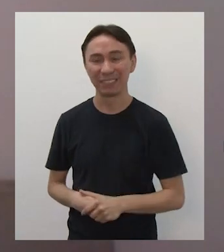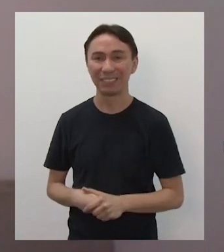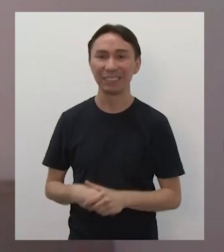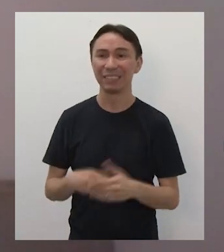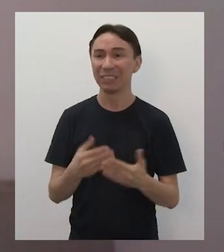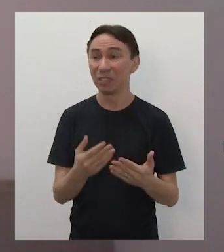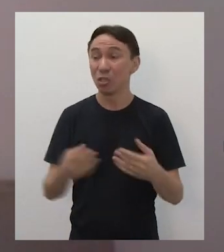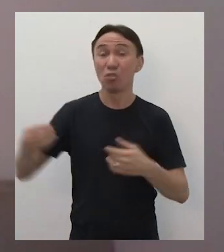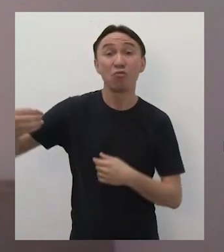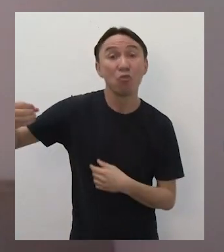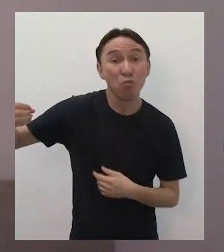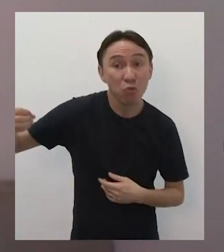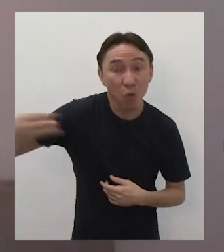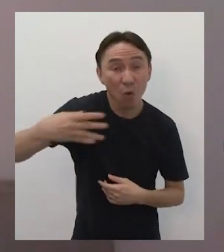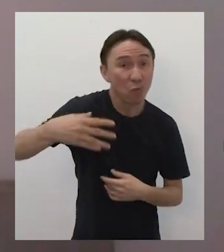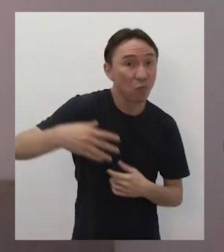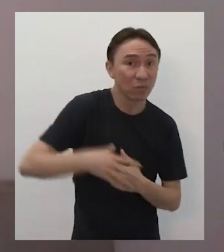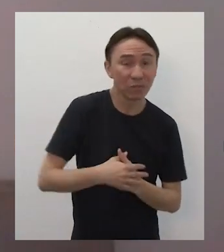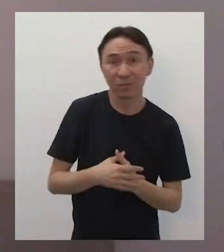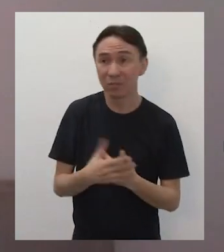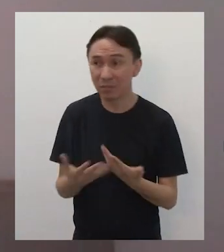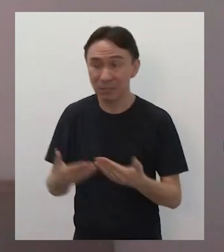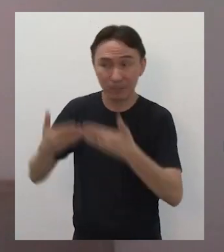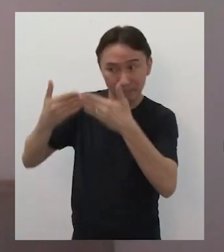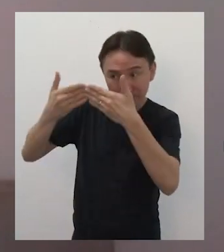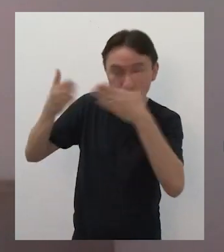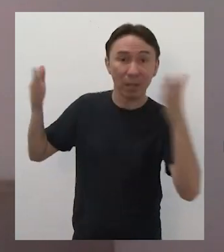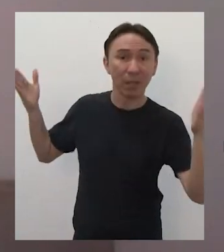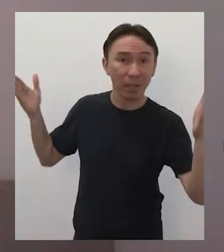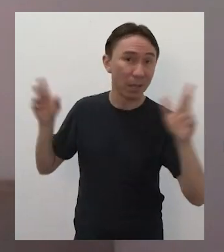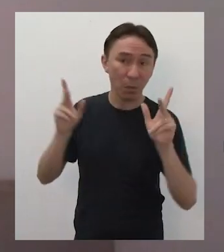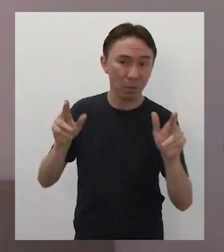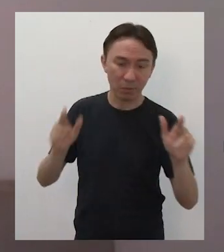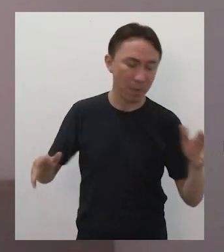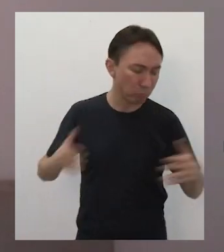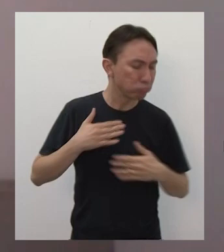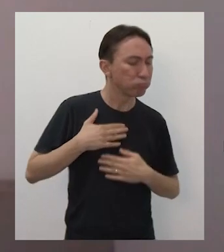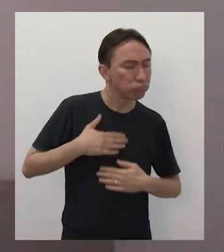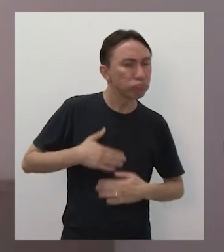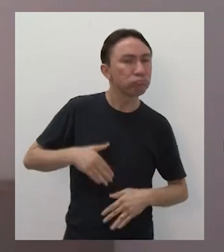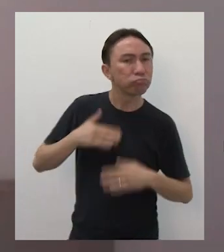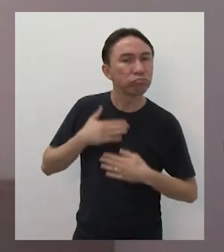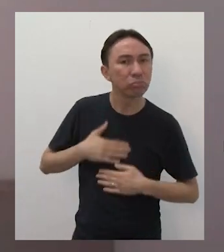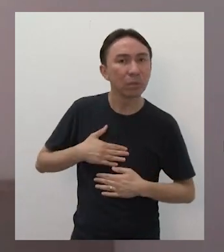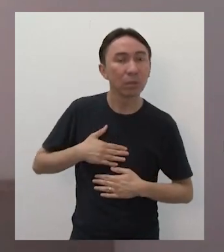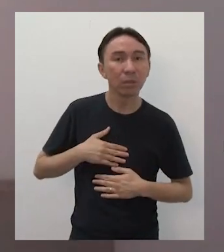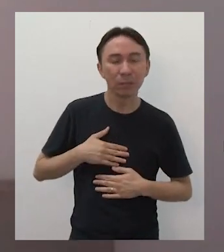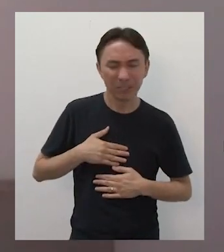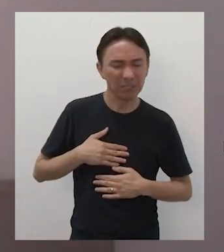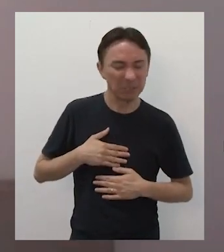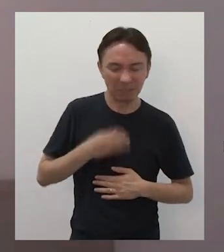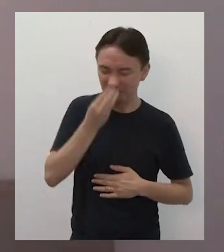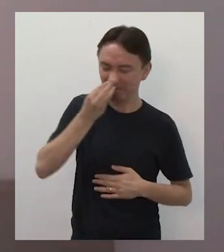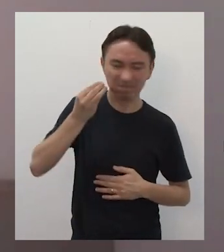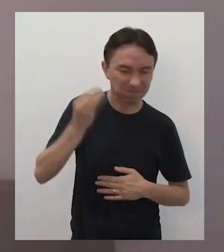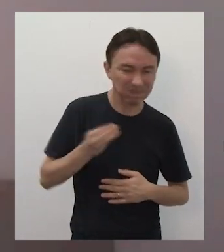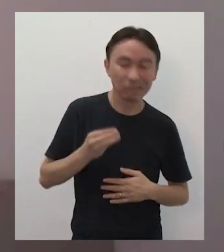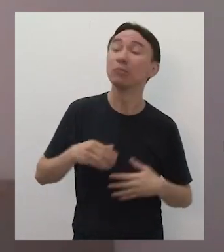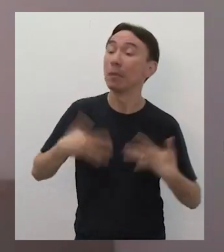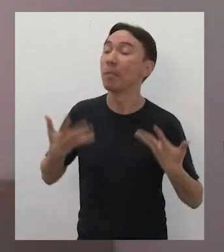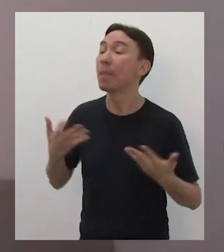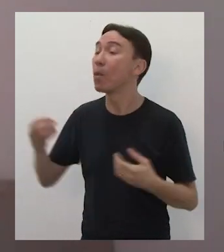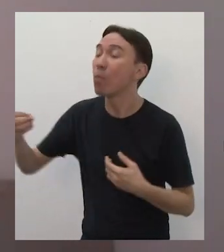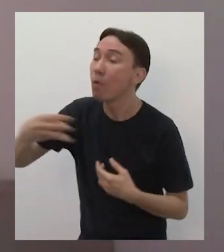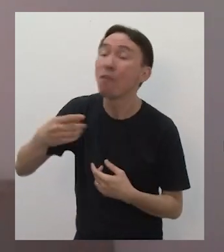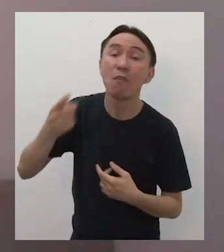Abrir-se para o novo é sair da zona de conforto, é sair um pouco daquilo que a gente está acostumado a fazer